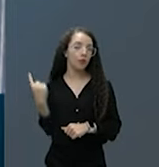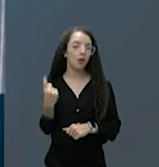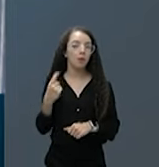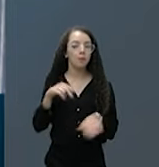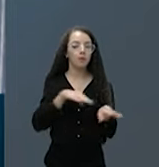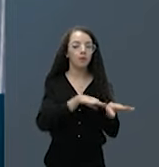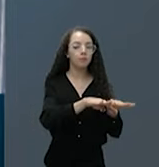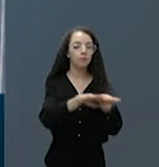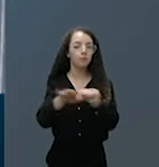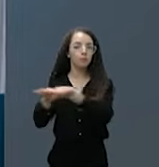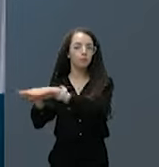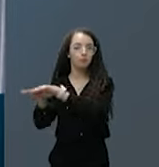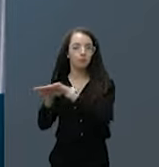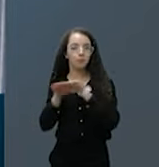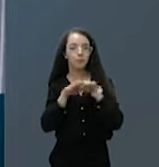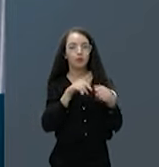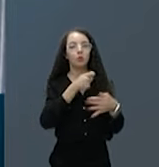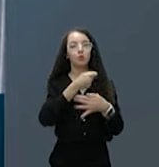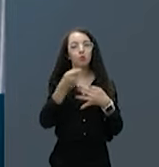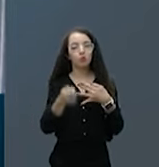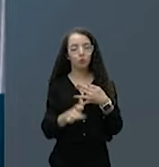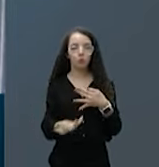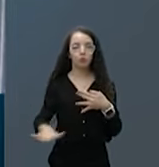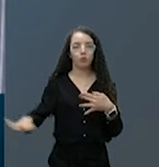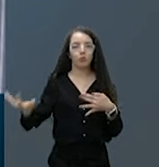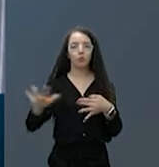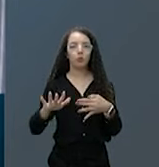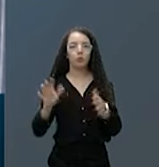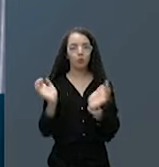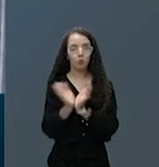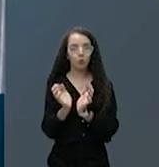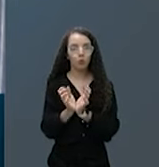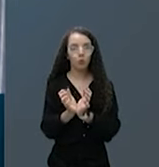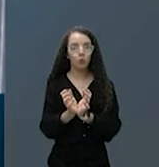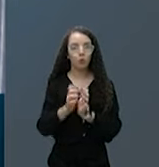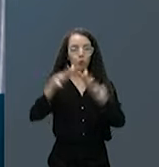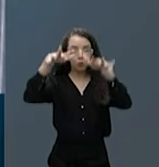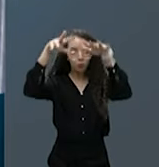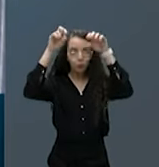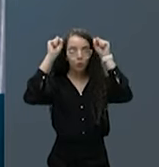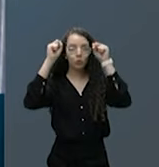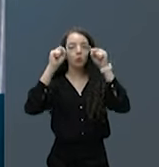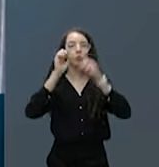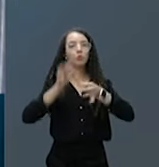a jurisprudência desta corte no julgamento do Aresp